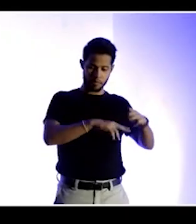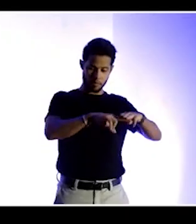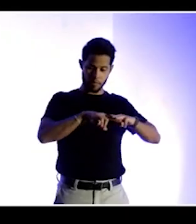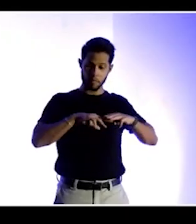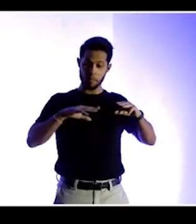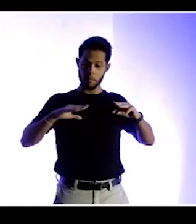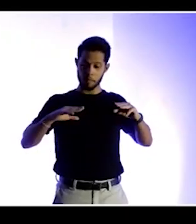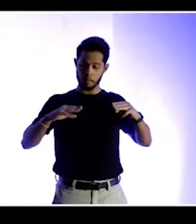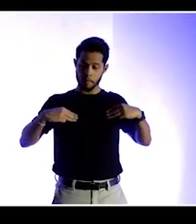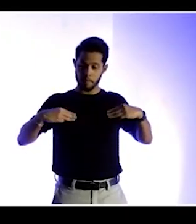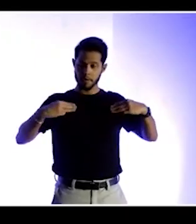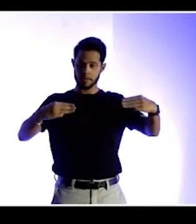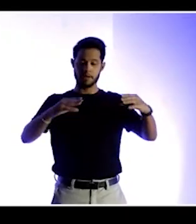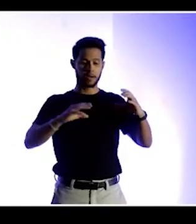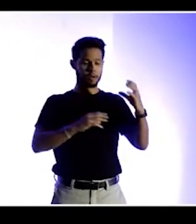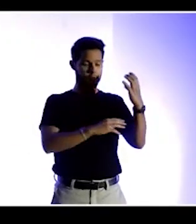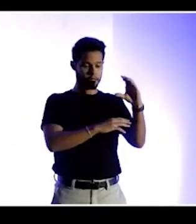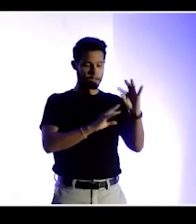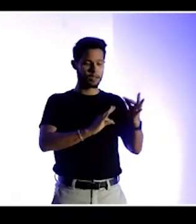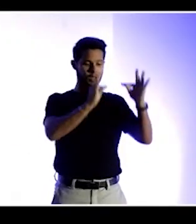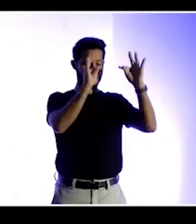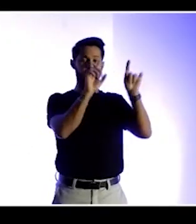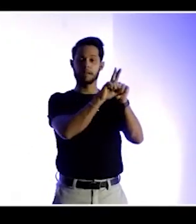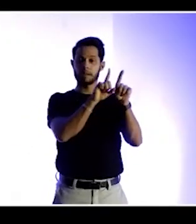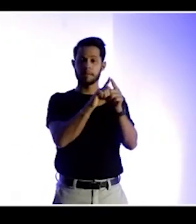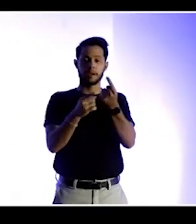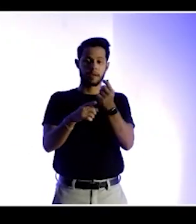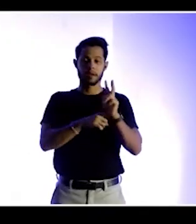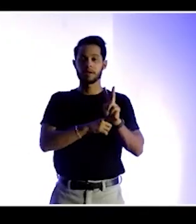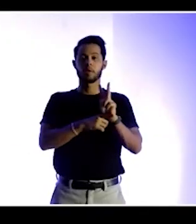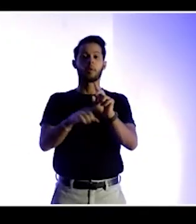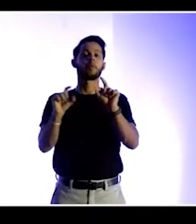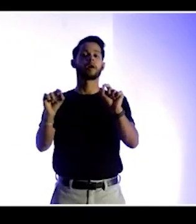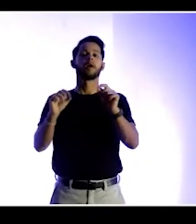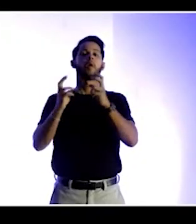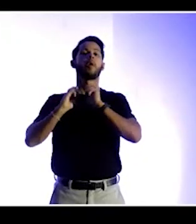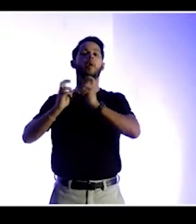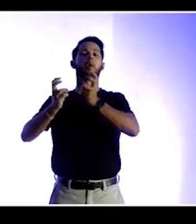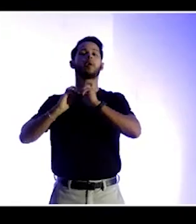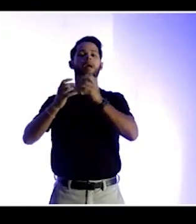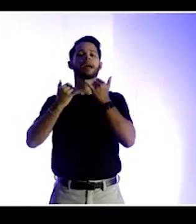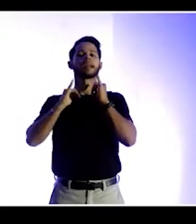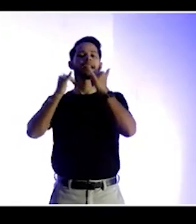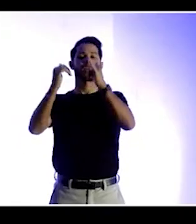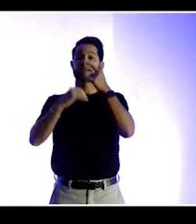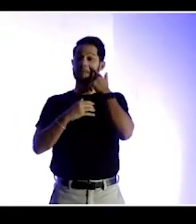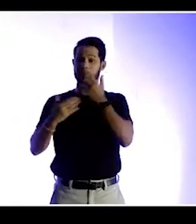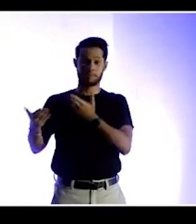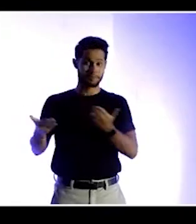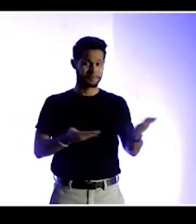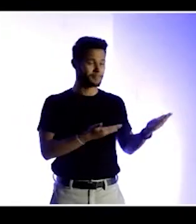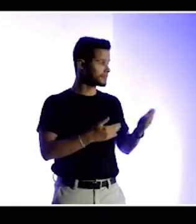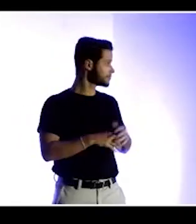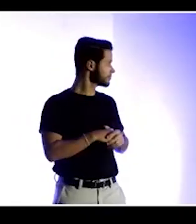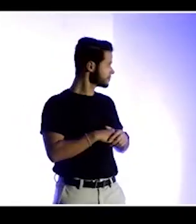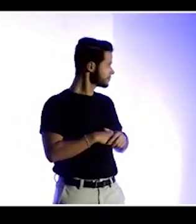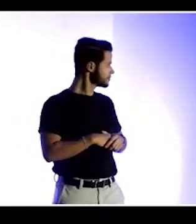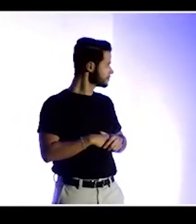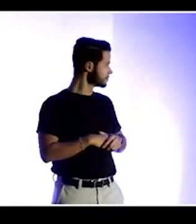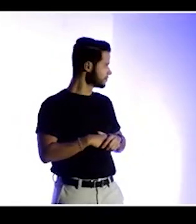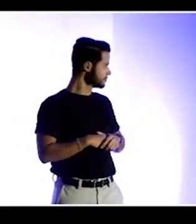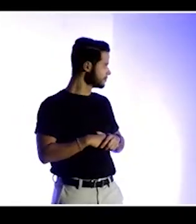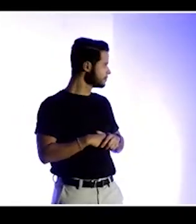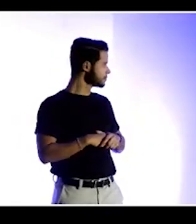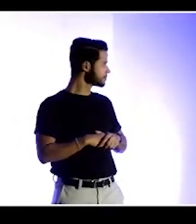Inovação, que financiou o laboratório, também financiou esse ônibus elétrico. Esse é um ônibus que faz 5 vezes